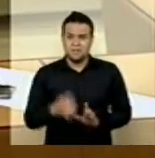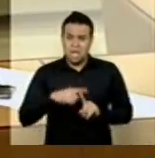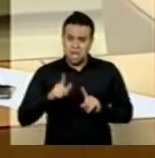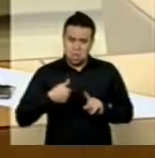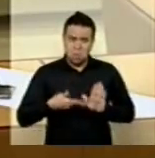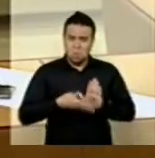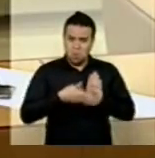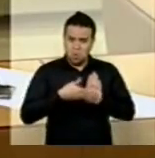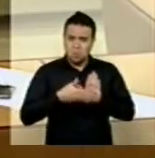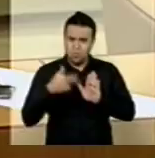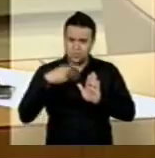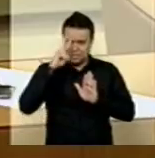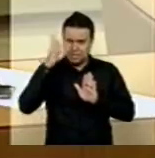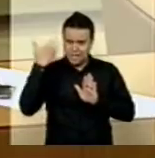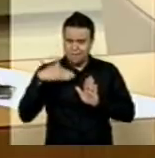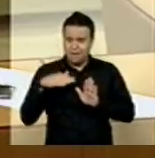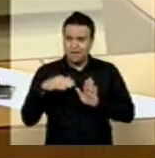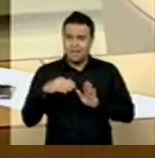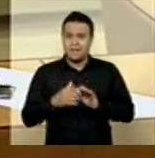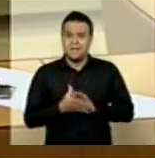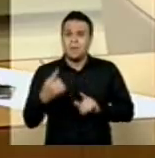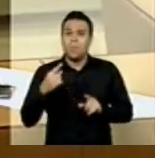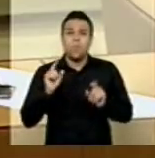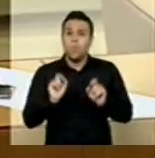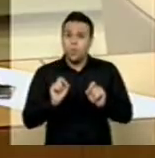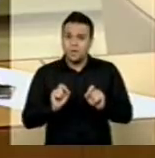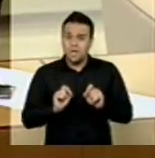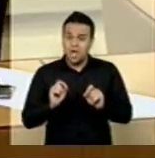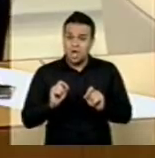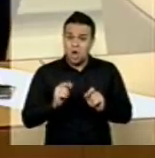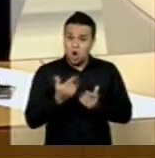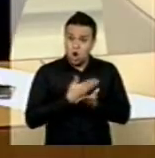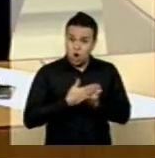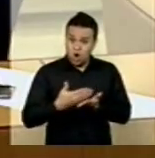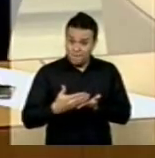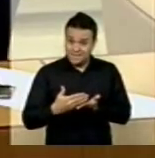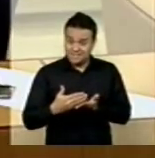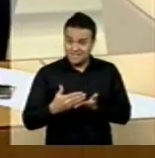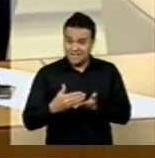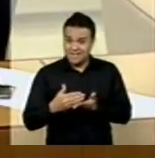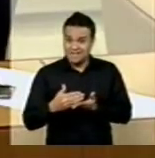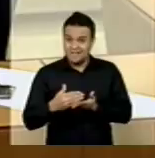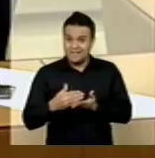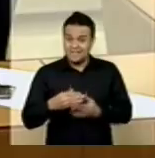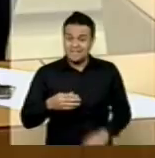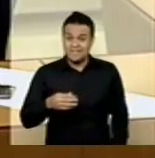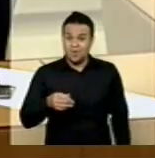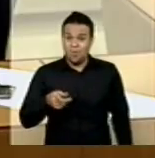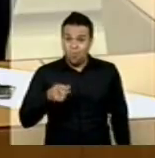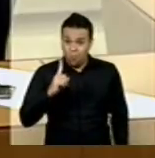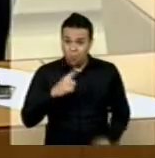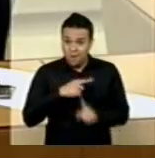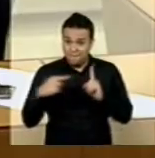propôs em sessão administrativa que, ao invés de começarmos as sessões às 13:30,